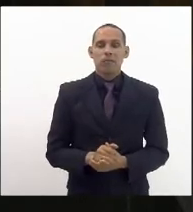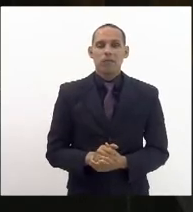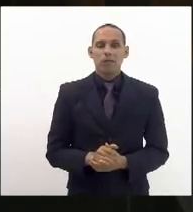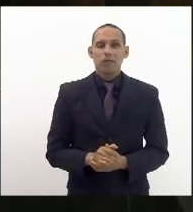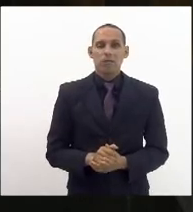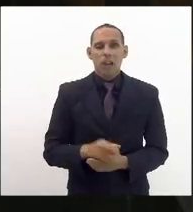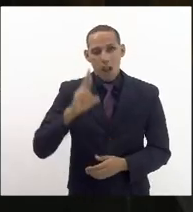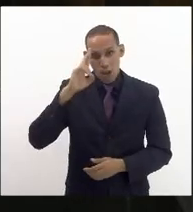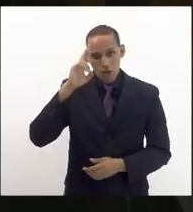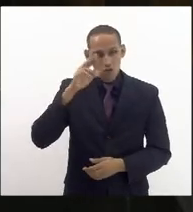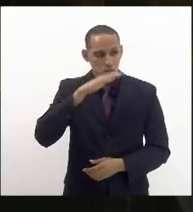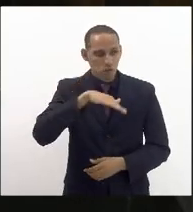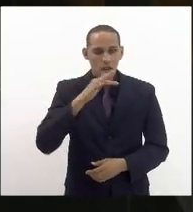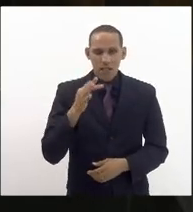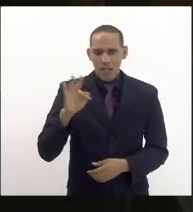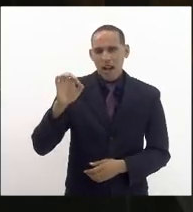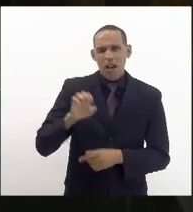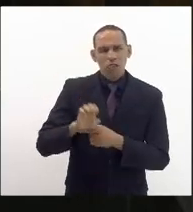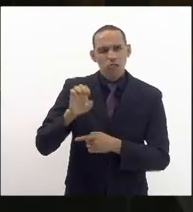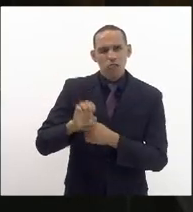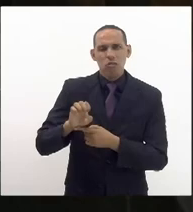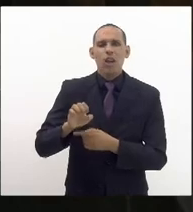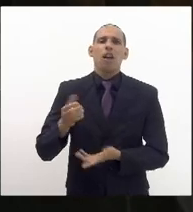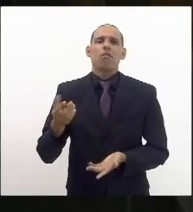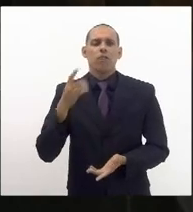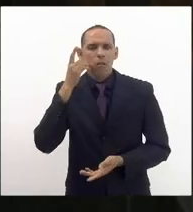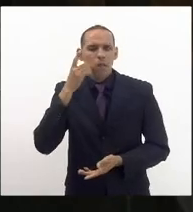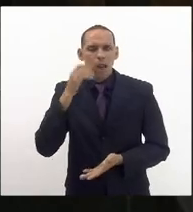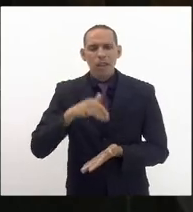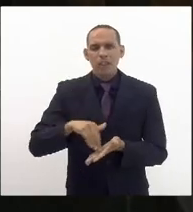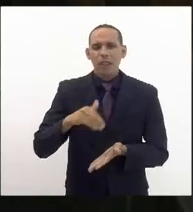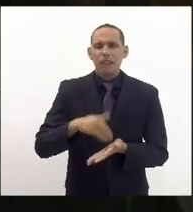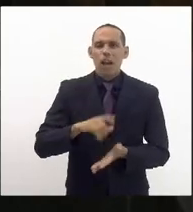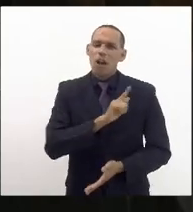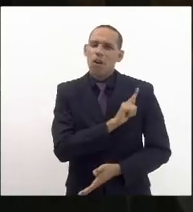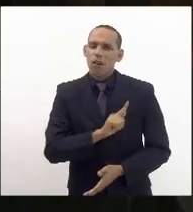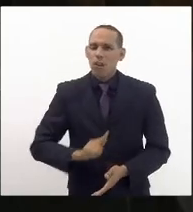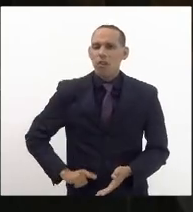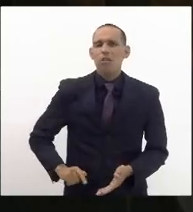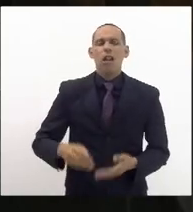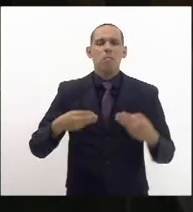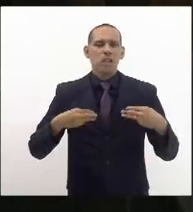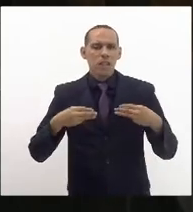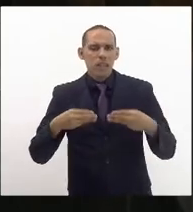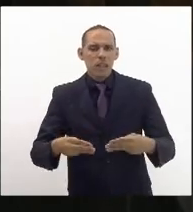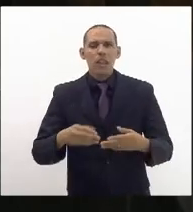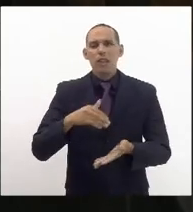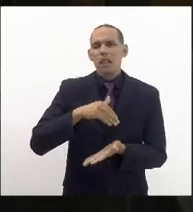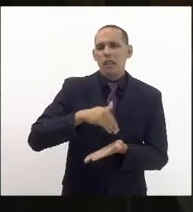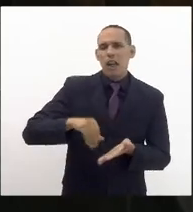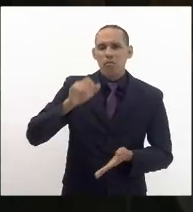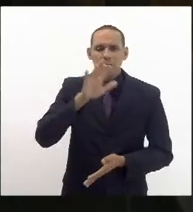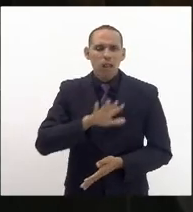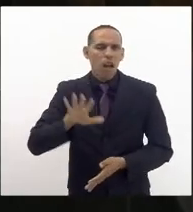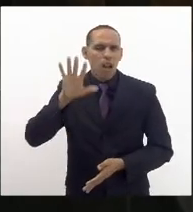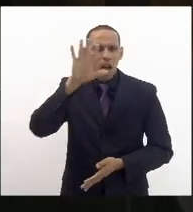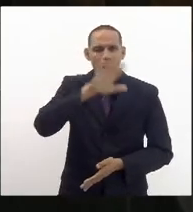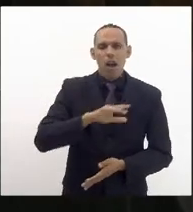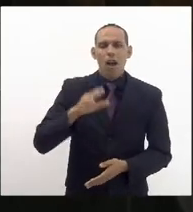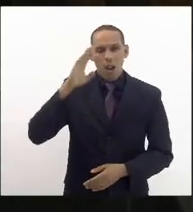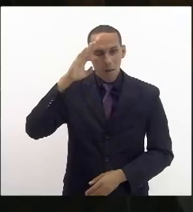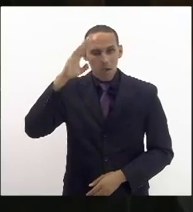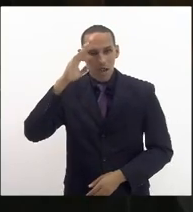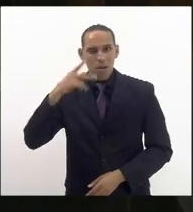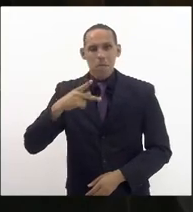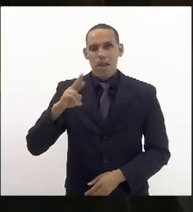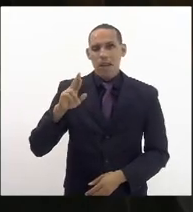deixou as autoridades federais, estaduais, deputados, secretários, o governador do estado, o ministro, o secretário nacional, o comandante-geral da PRF, o